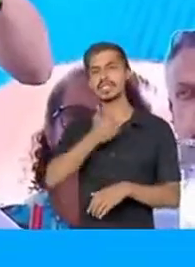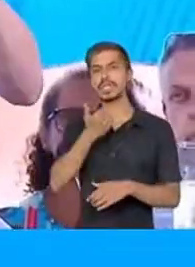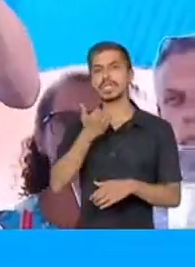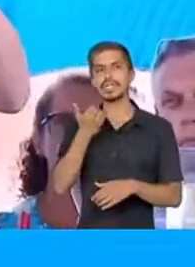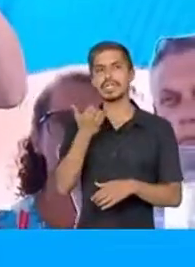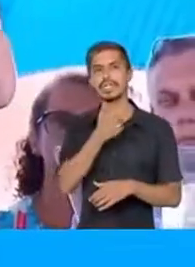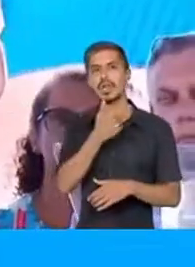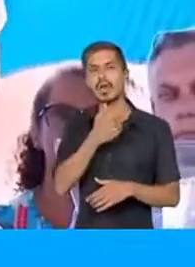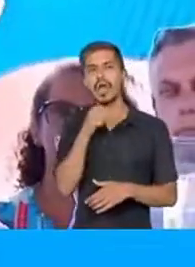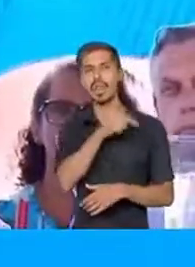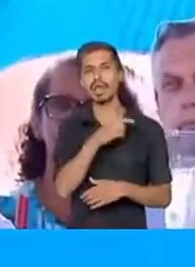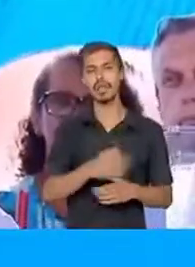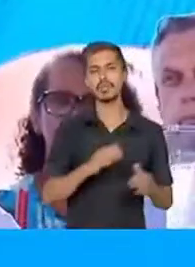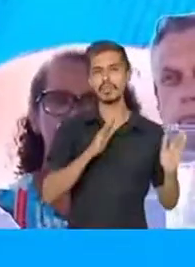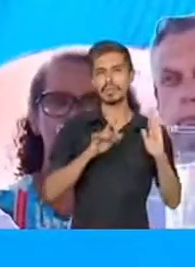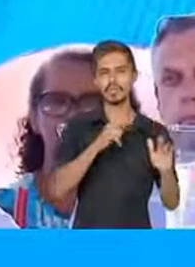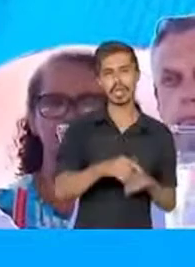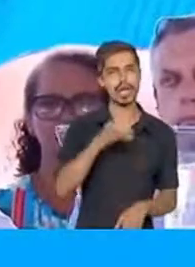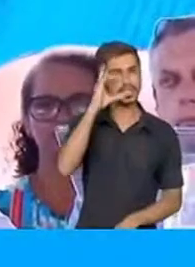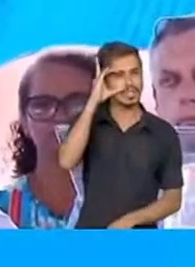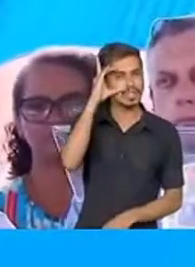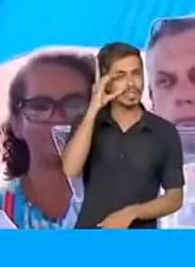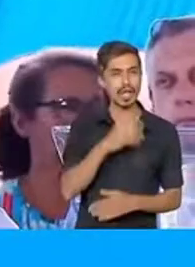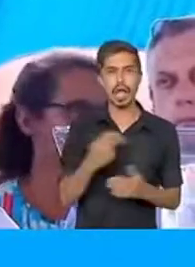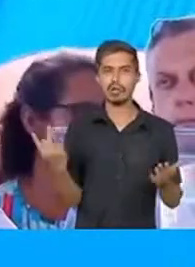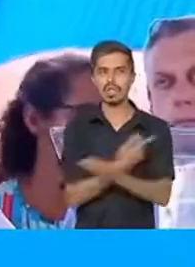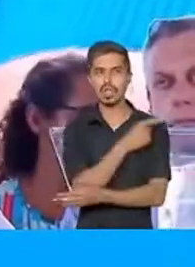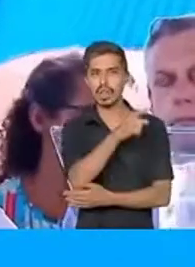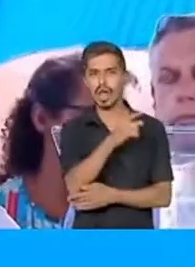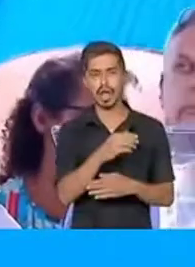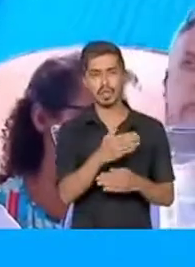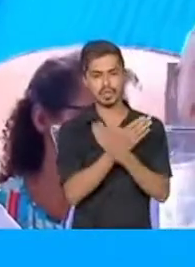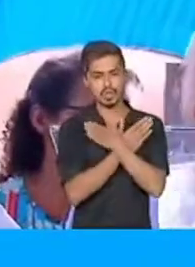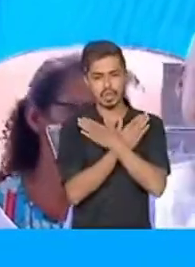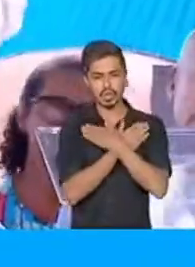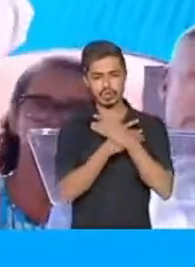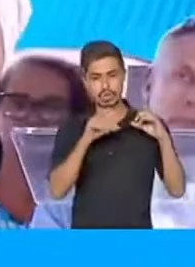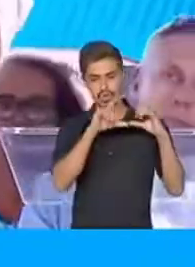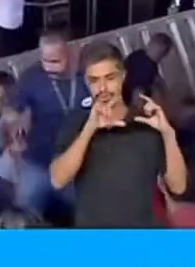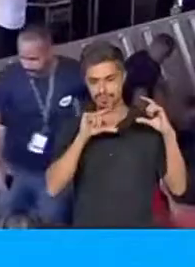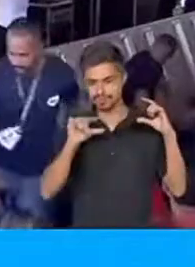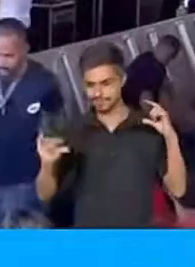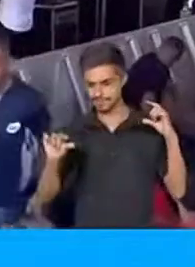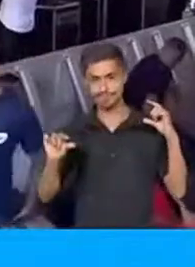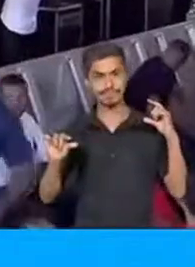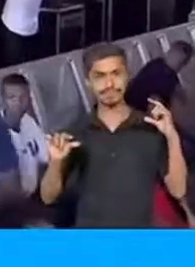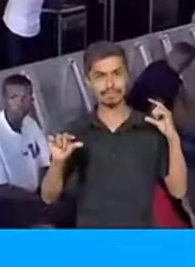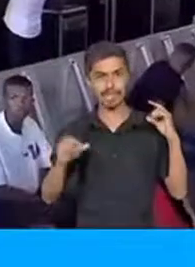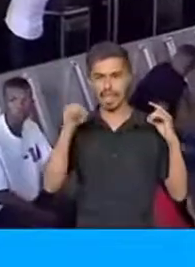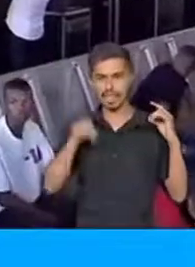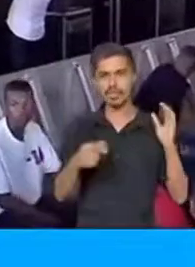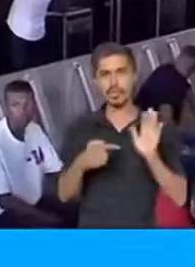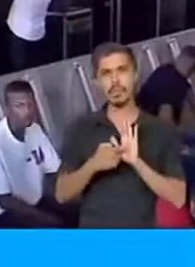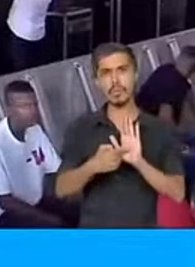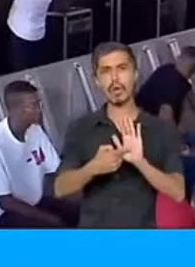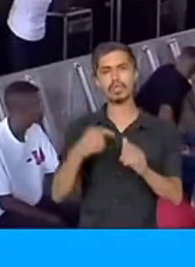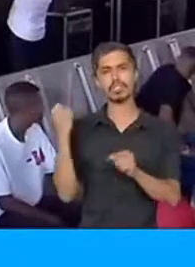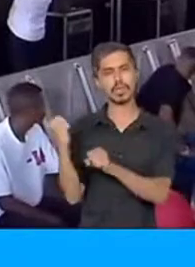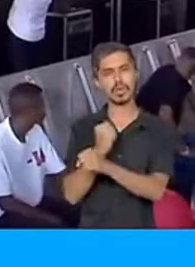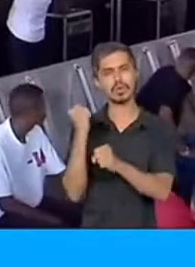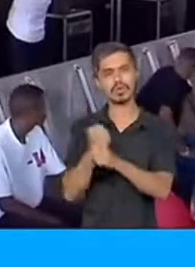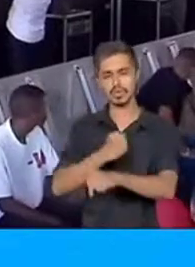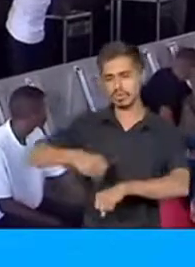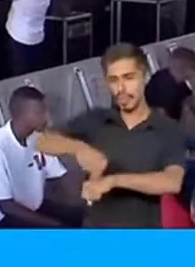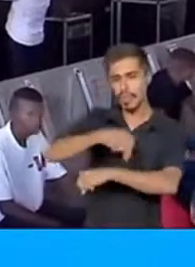Dilma. É a melhor taxa de desemprego do país. É esta obra da reconstrução nacional,